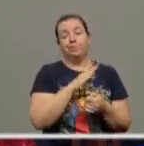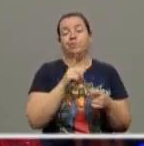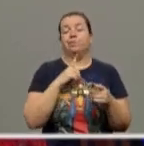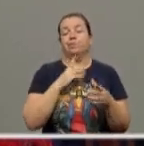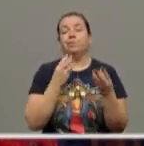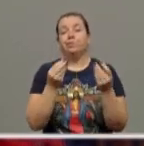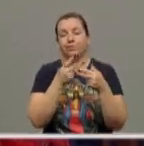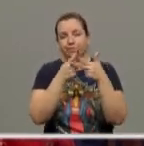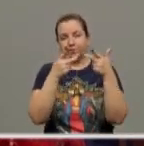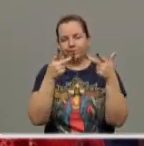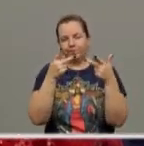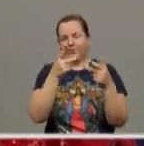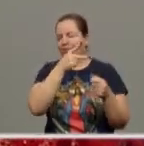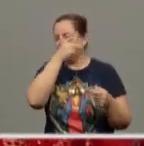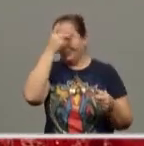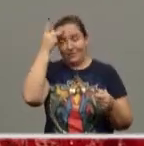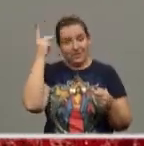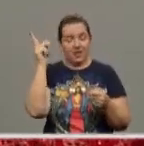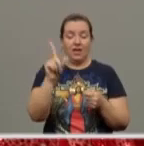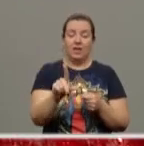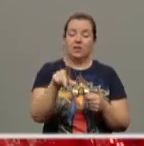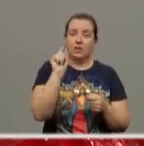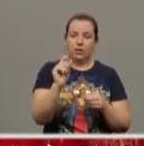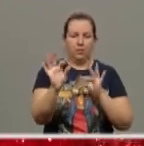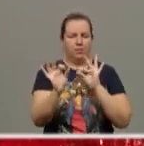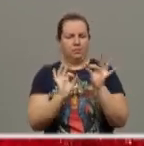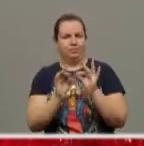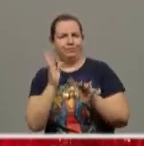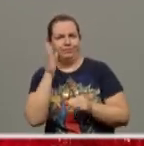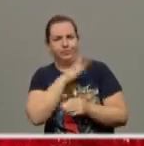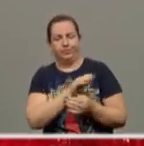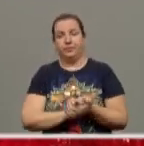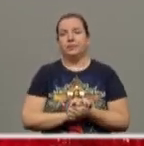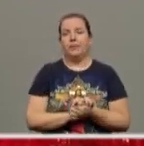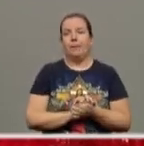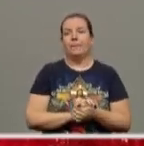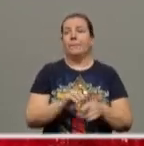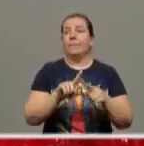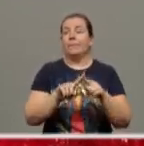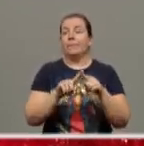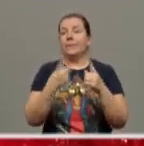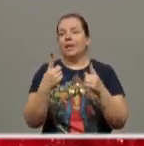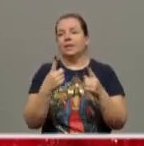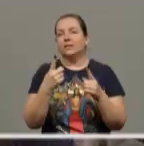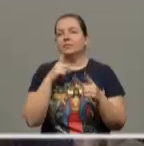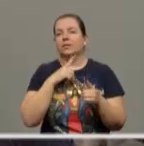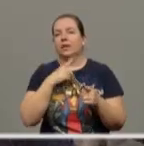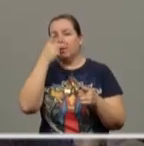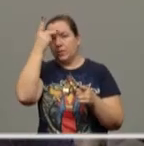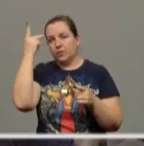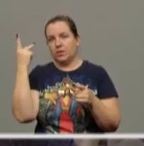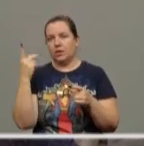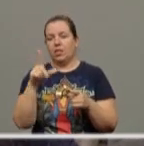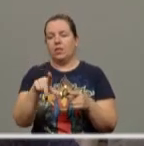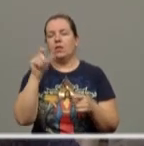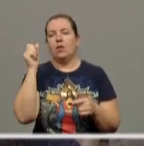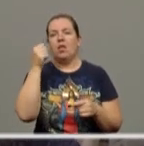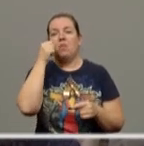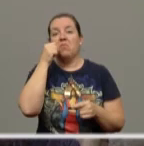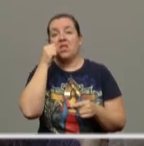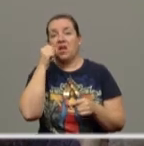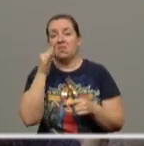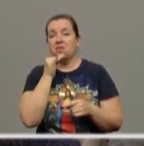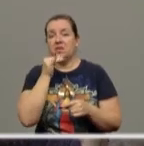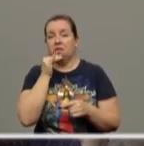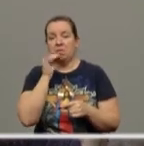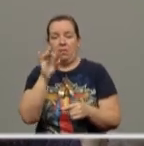até fala para Deus: Senhor, só serve para mim se for Gisele Bündchen, né? Os homens, né,